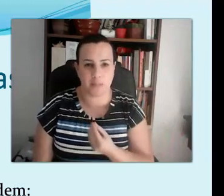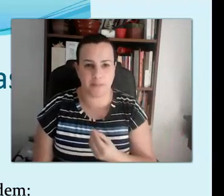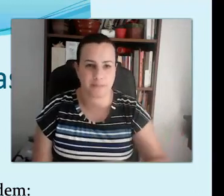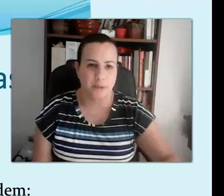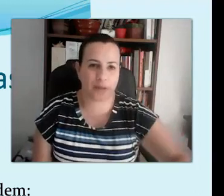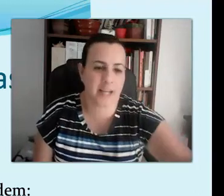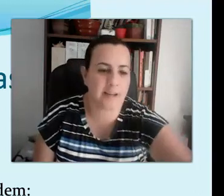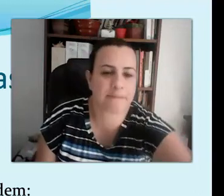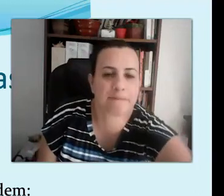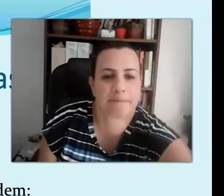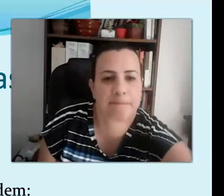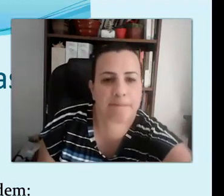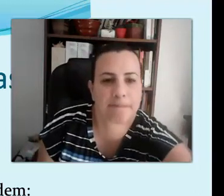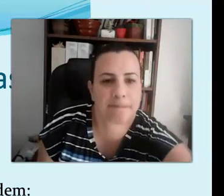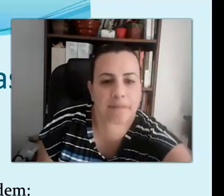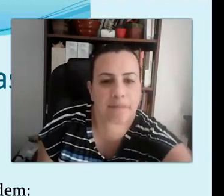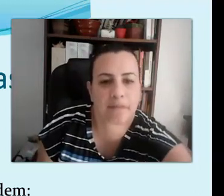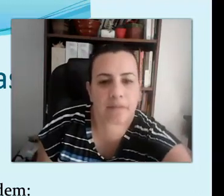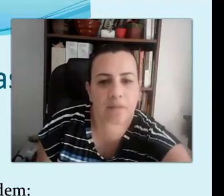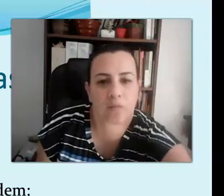de homem, ok?